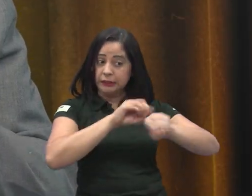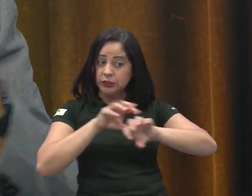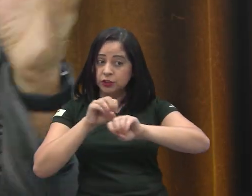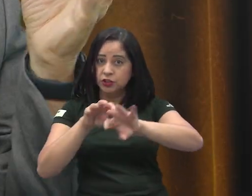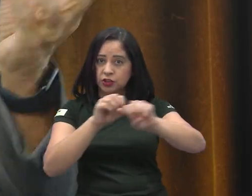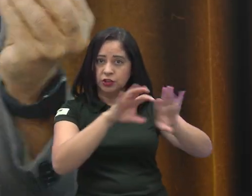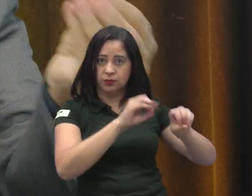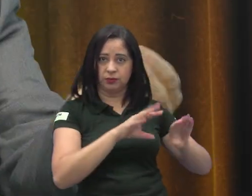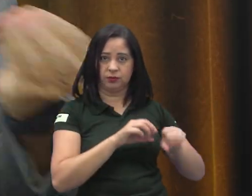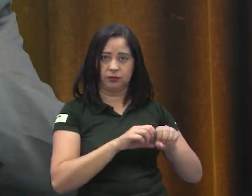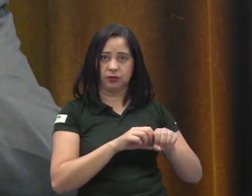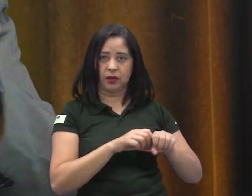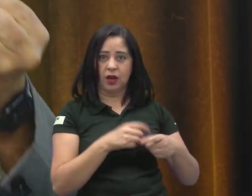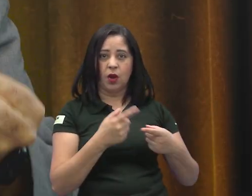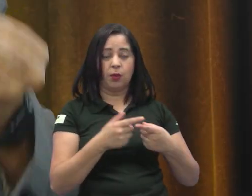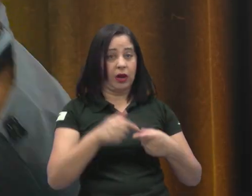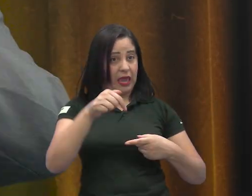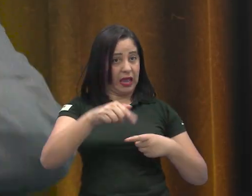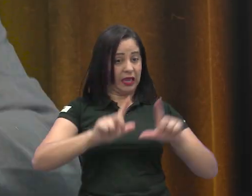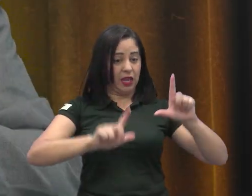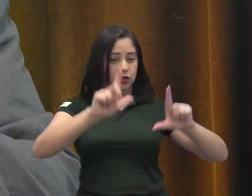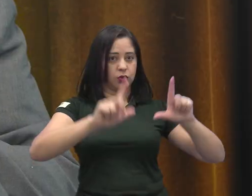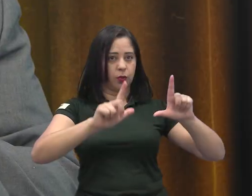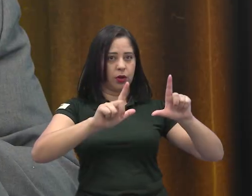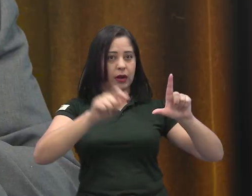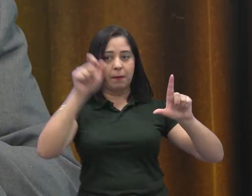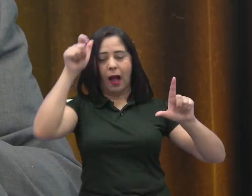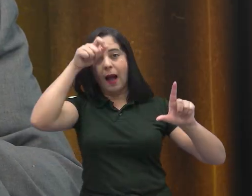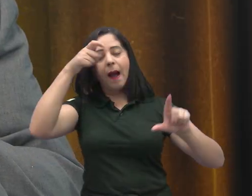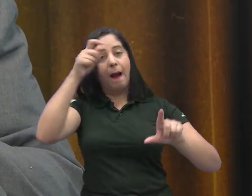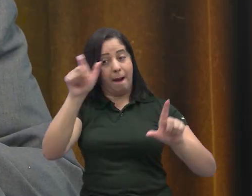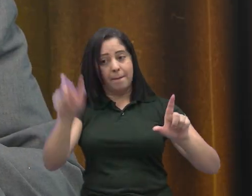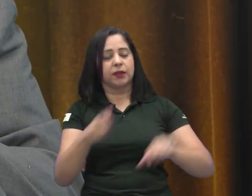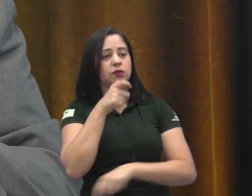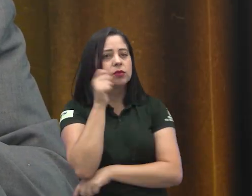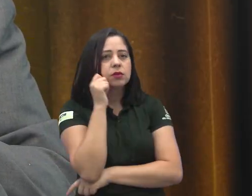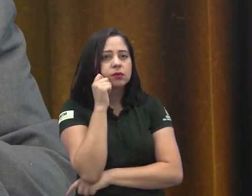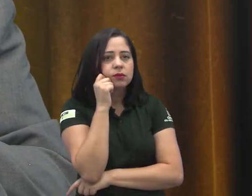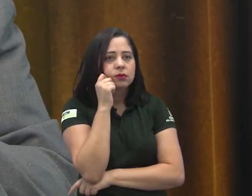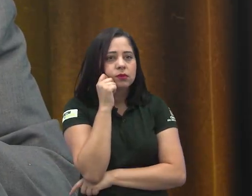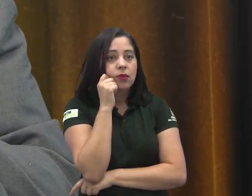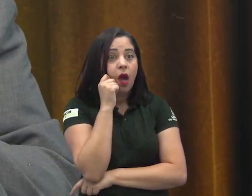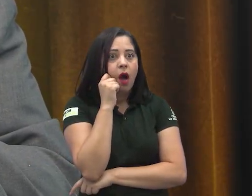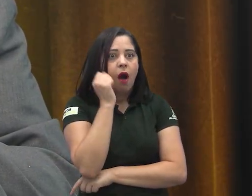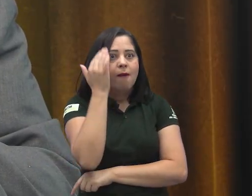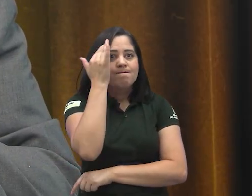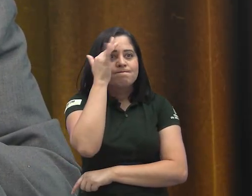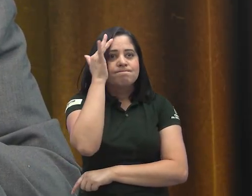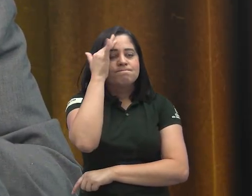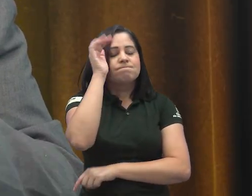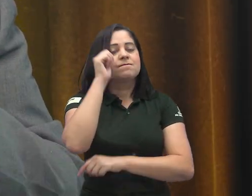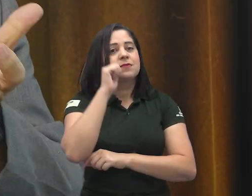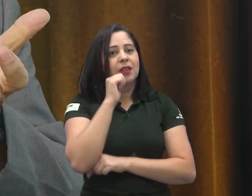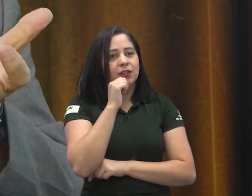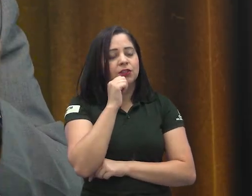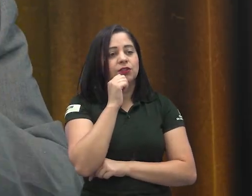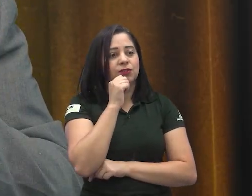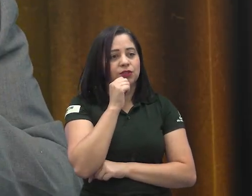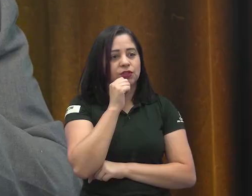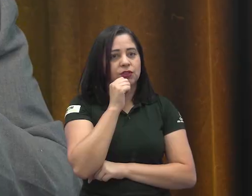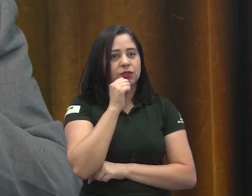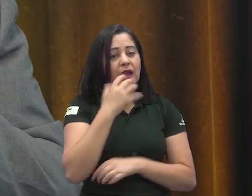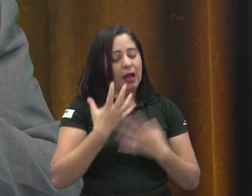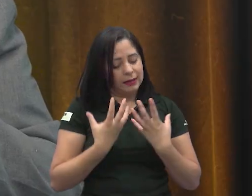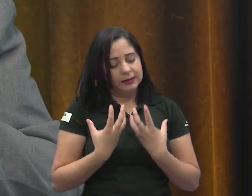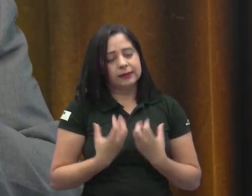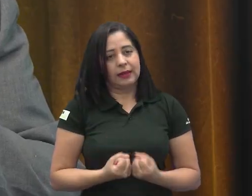Às vezes, você ouve uma palavra aqui no seu programa que pode ajudar você a entender alguma coisa ou até e aceitar, né? Porque é